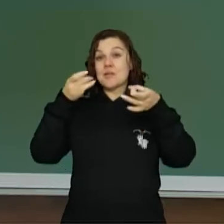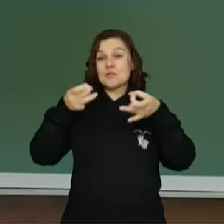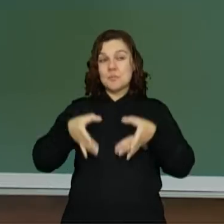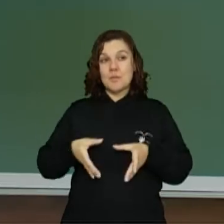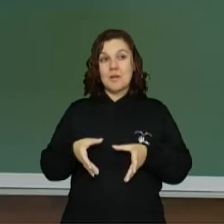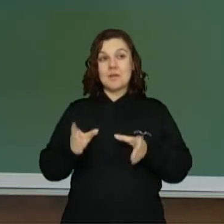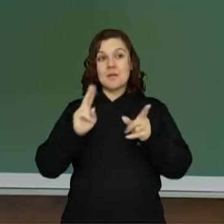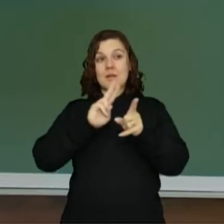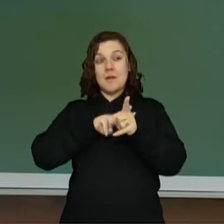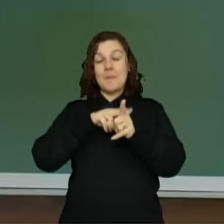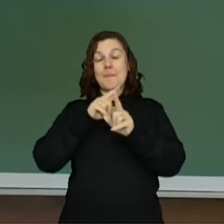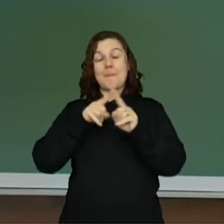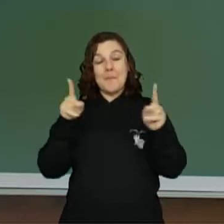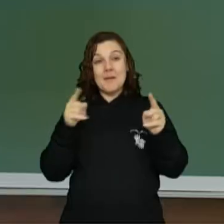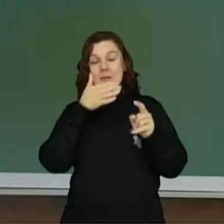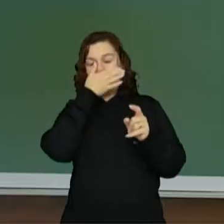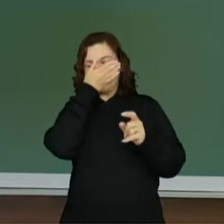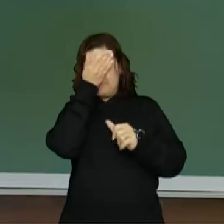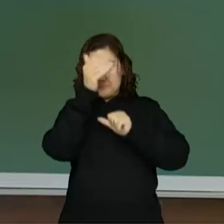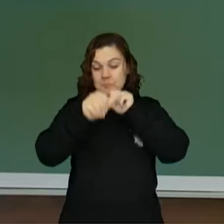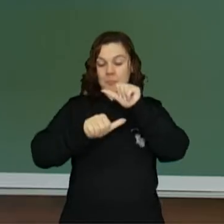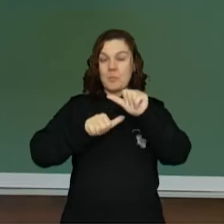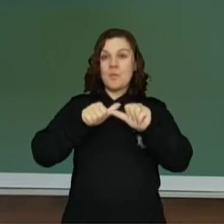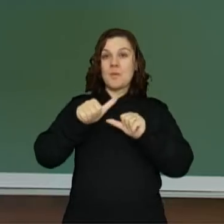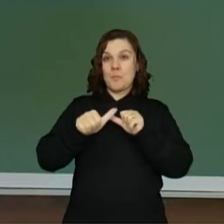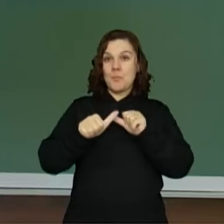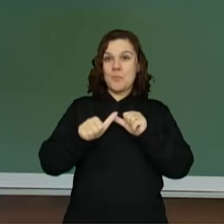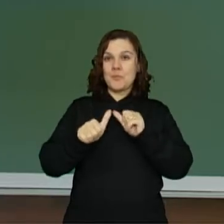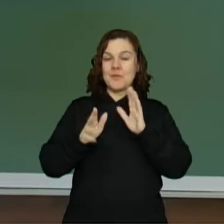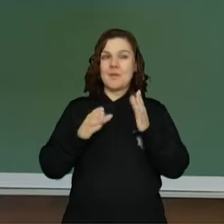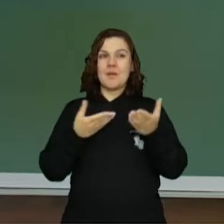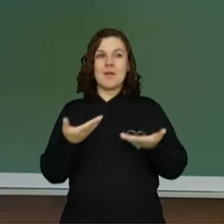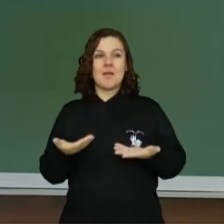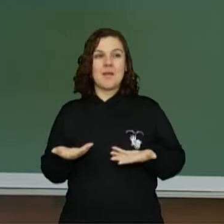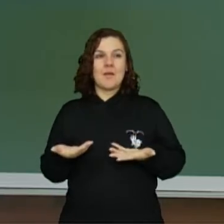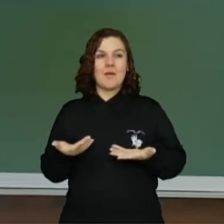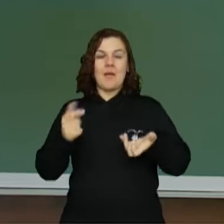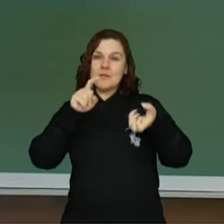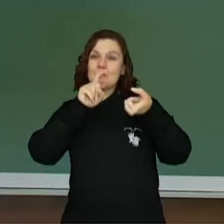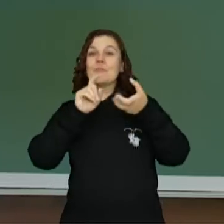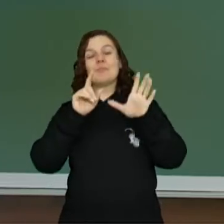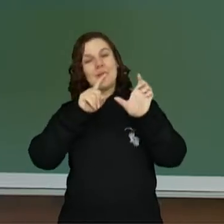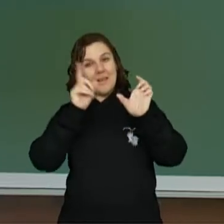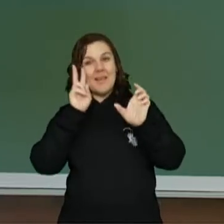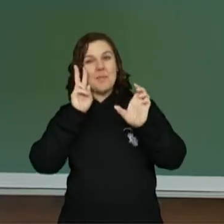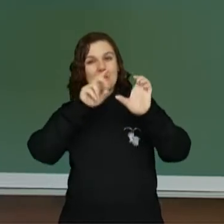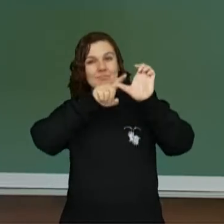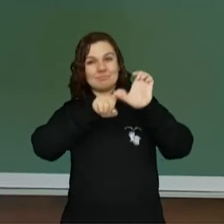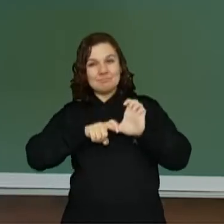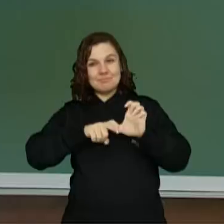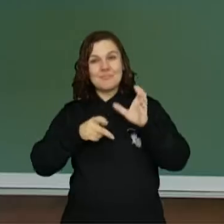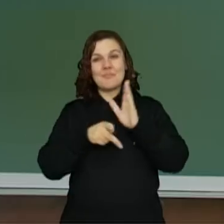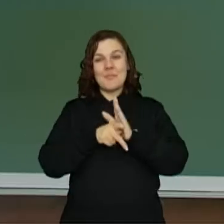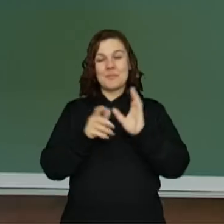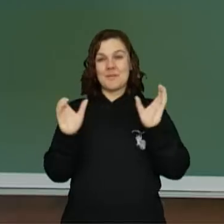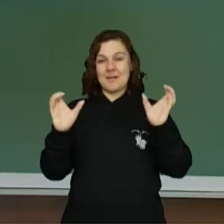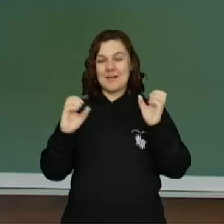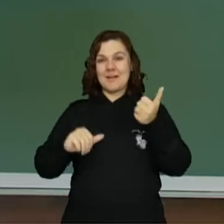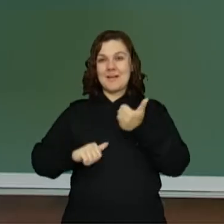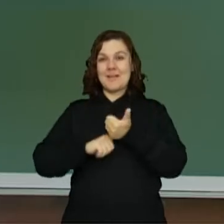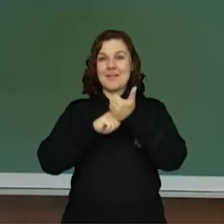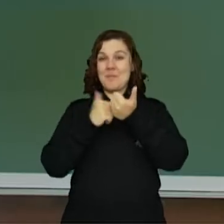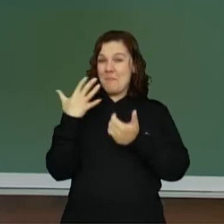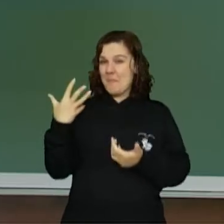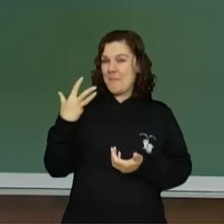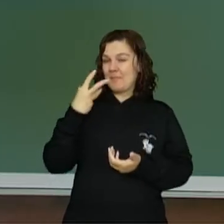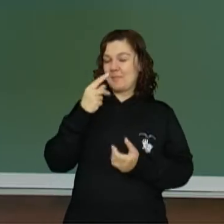assim, mas que modificam, que é o acessório dessa oração e que